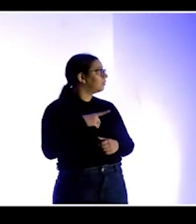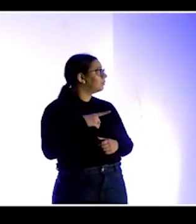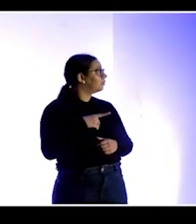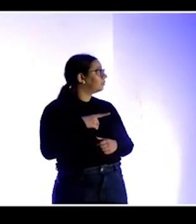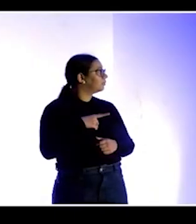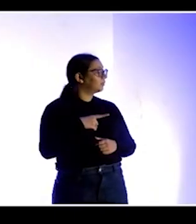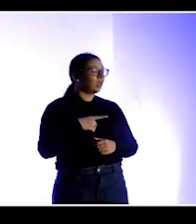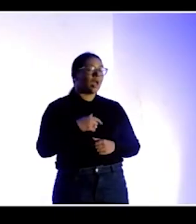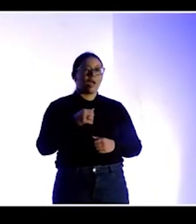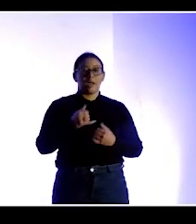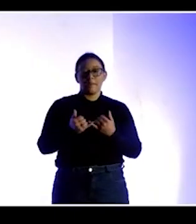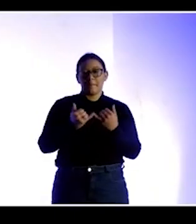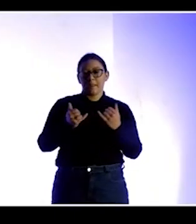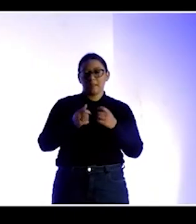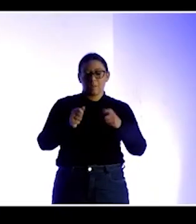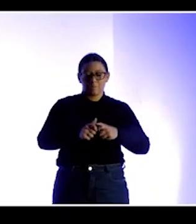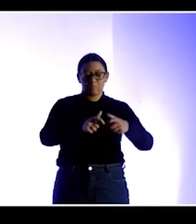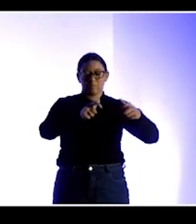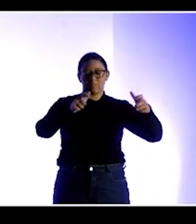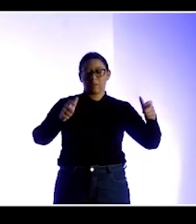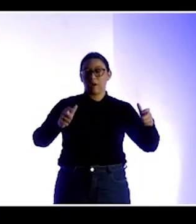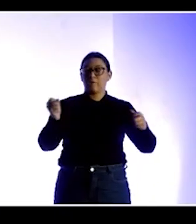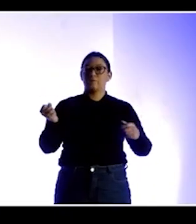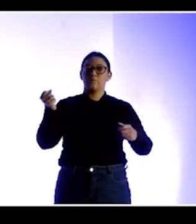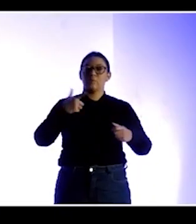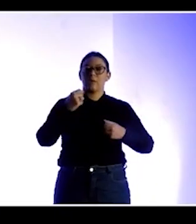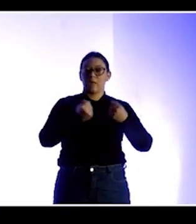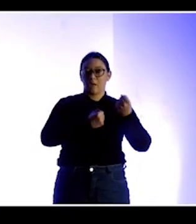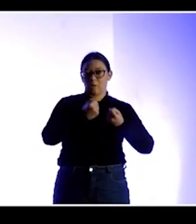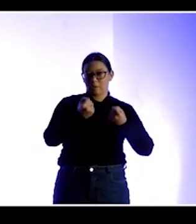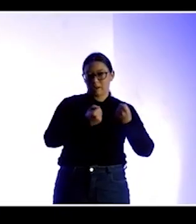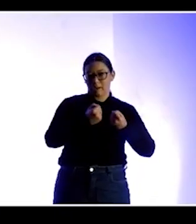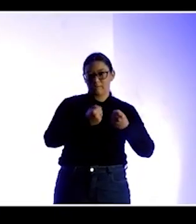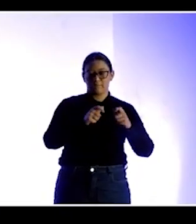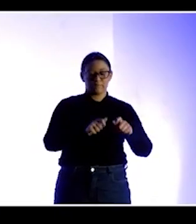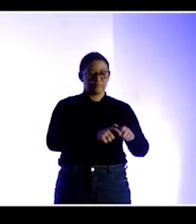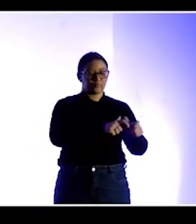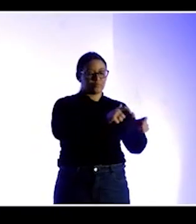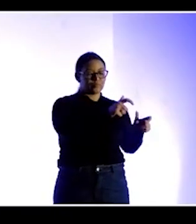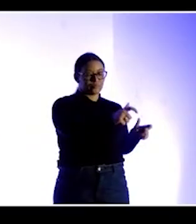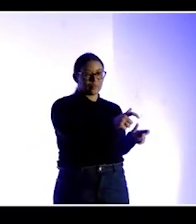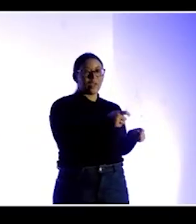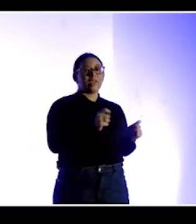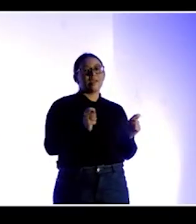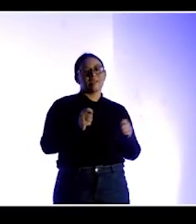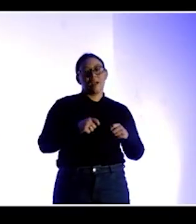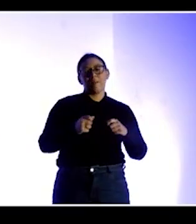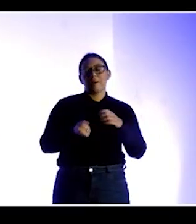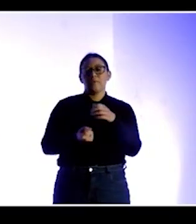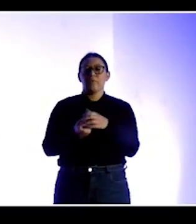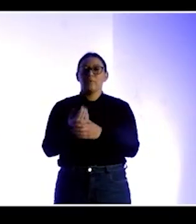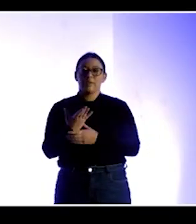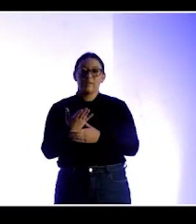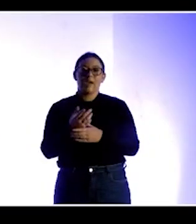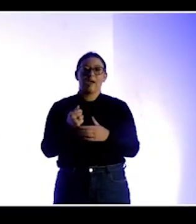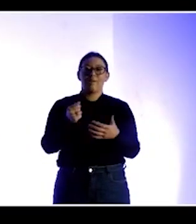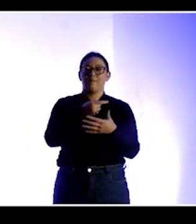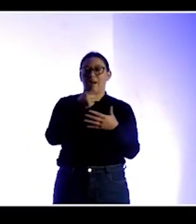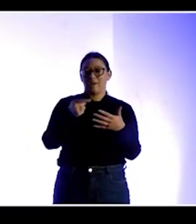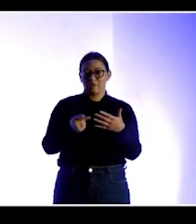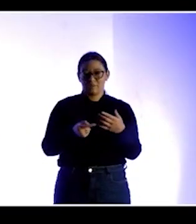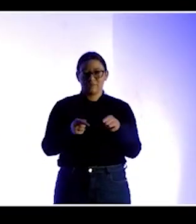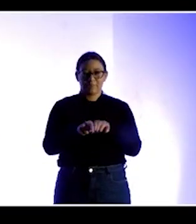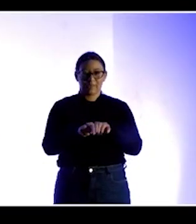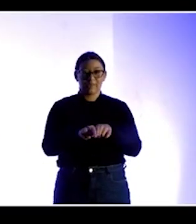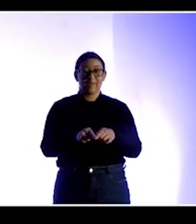pouquinho mais do que um carro. Daqueles pisos, a gente recebeu da Nissan 12 pisos, 12 carros, para inventar coisas com essas